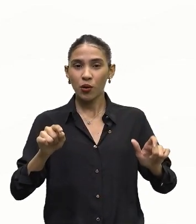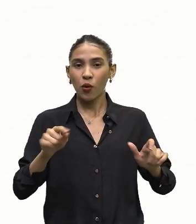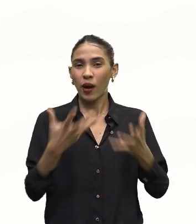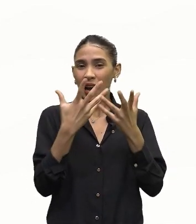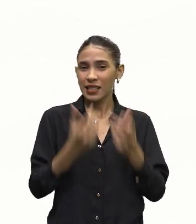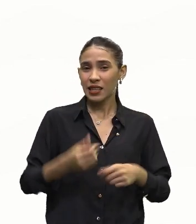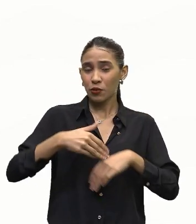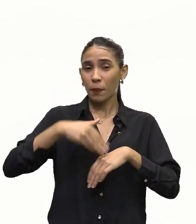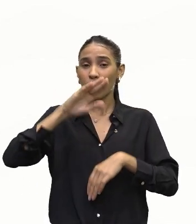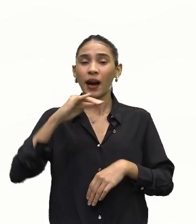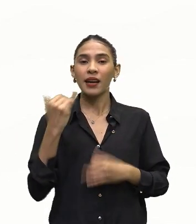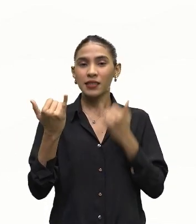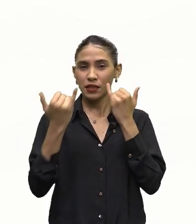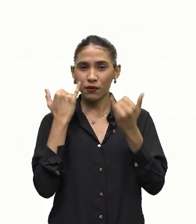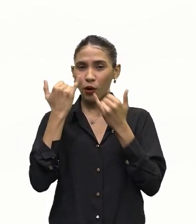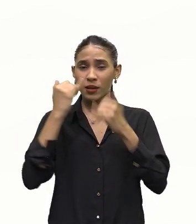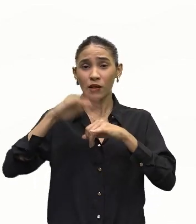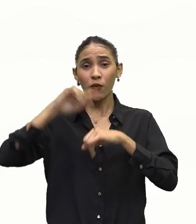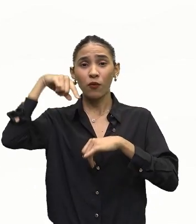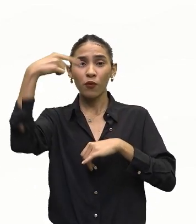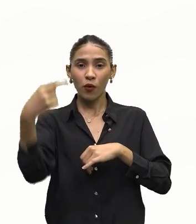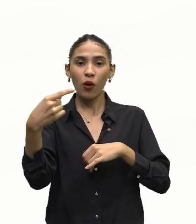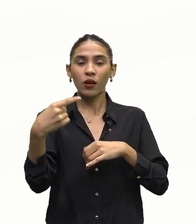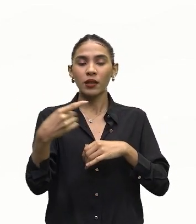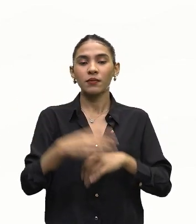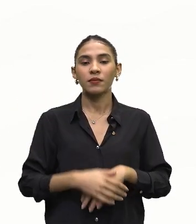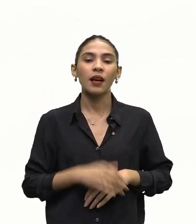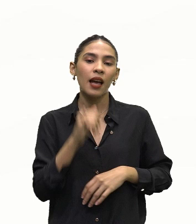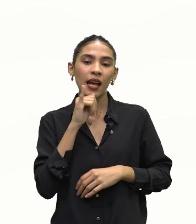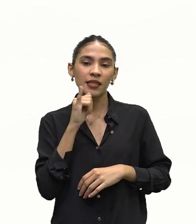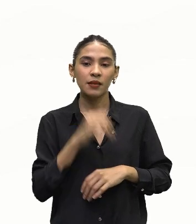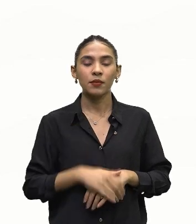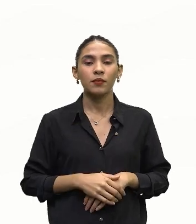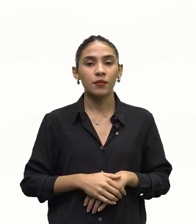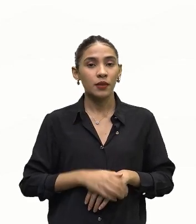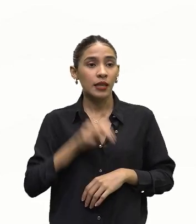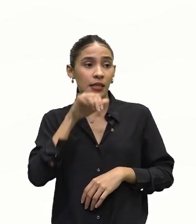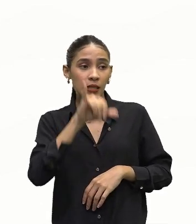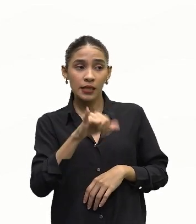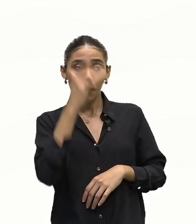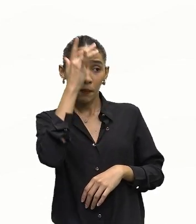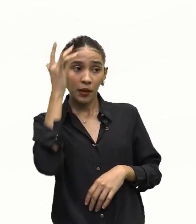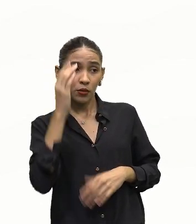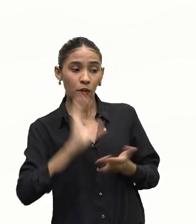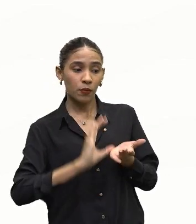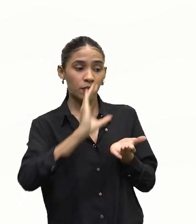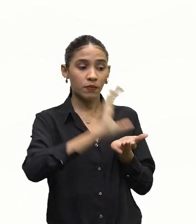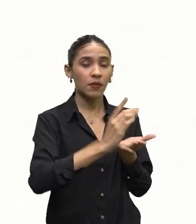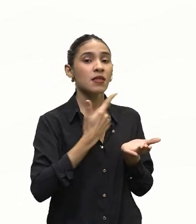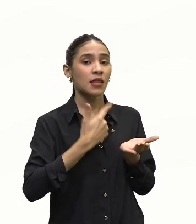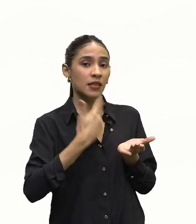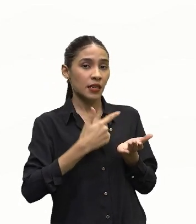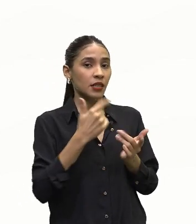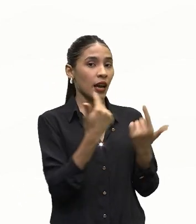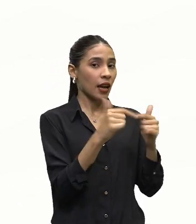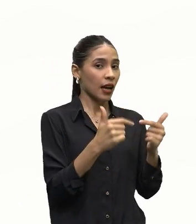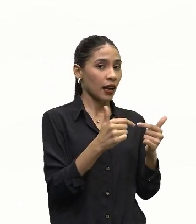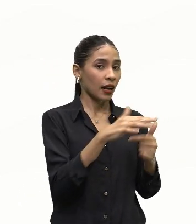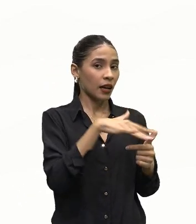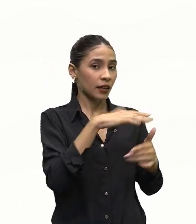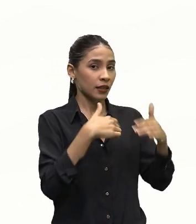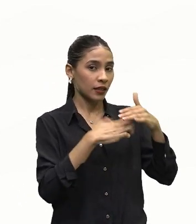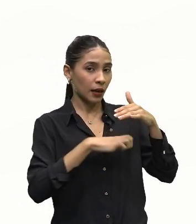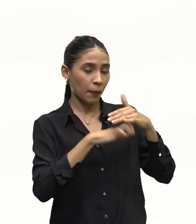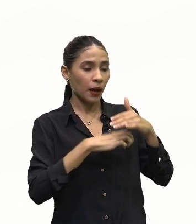que confirmaram as suas convicções. Por exemplo, se o investidor deseja aplicar em determinada empresa, ele dá